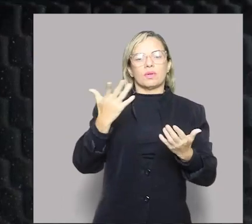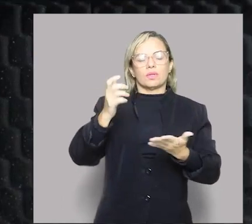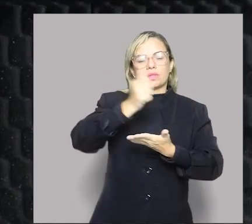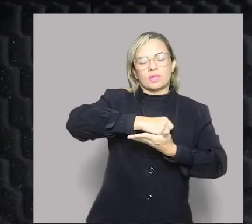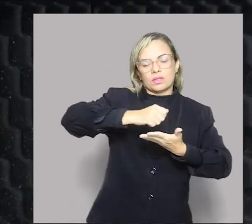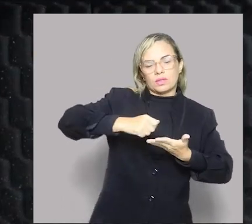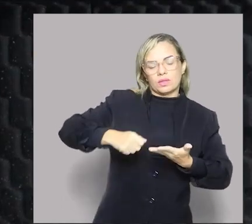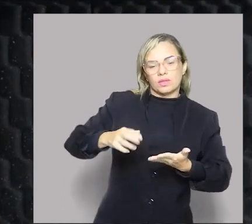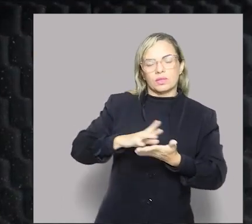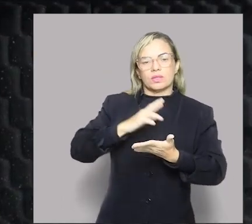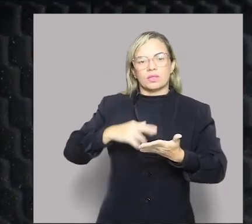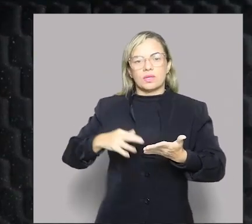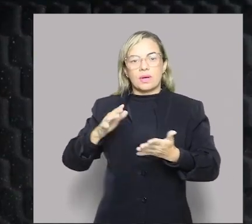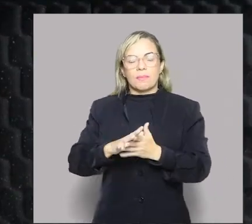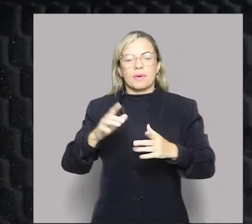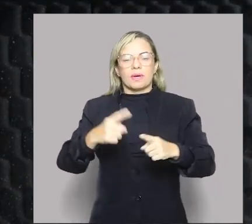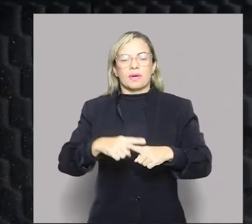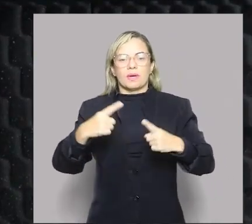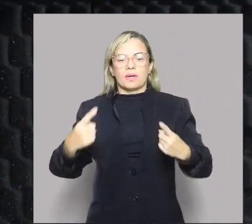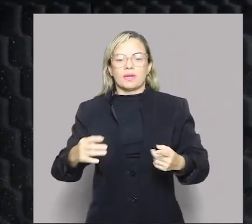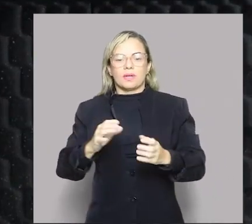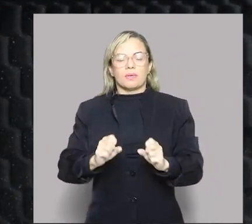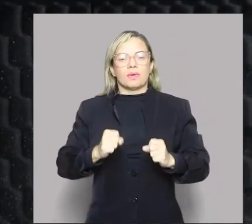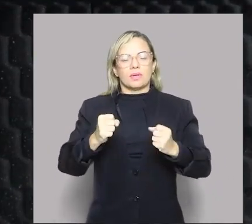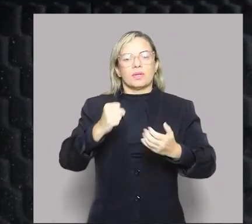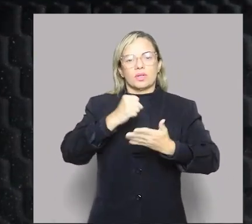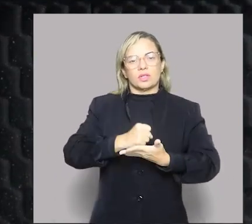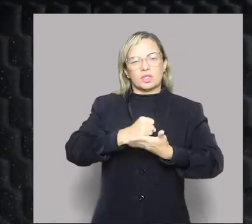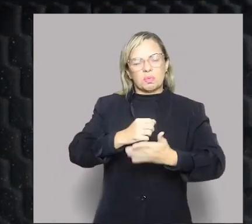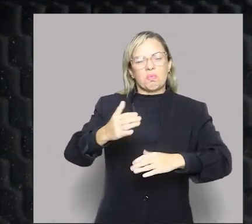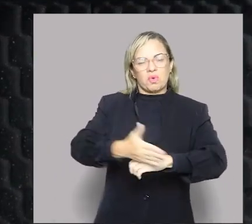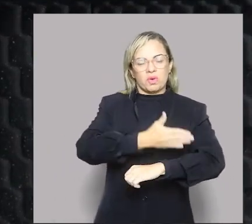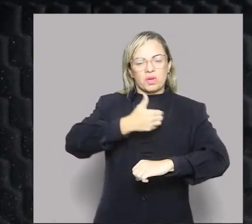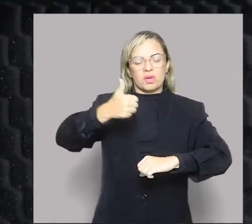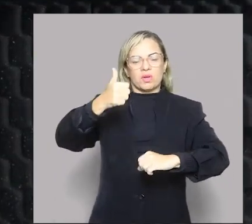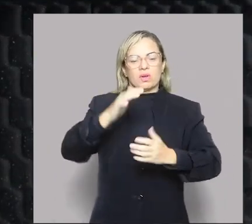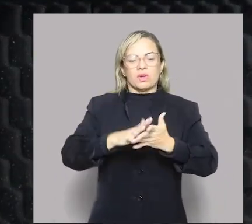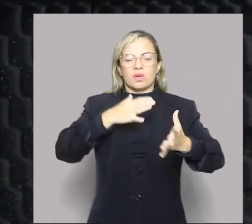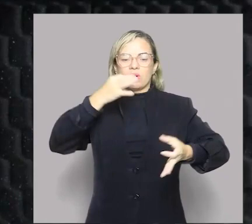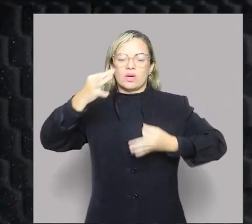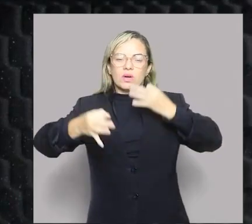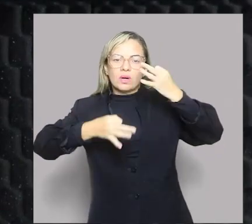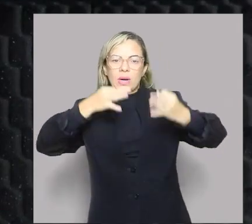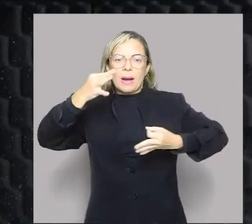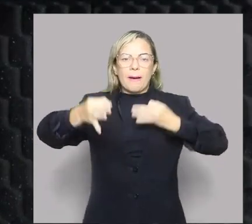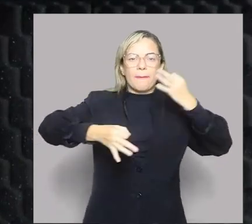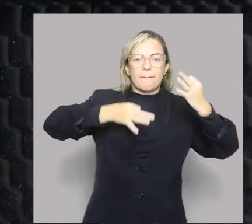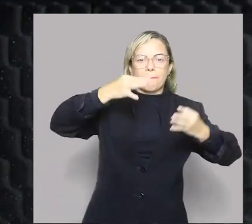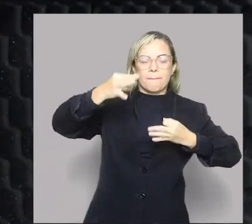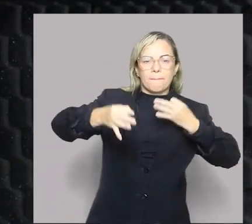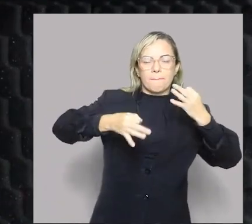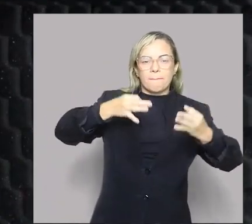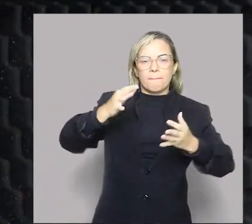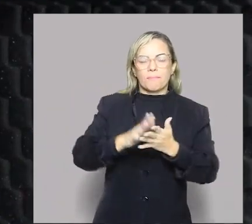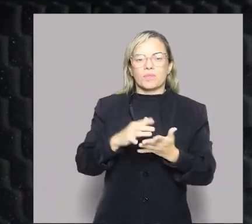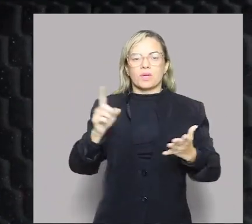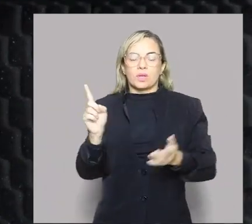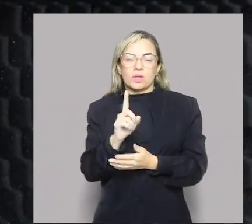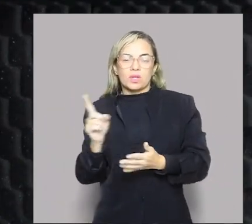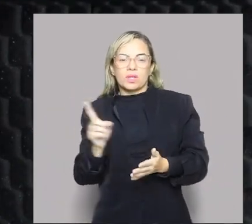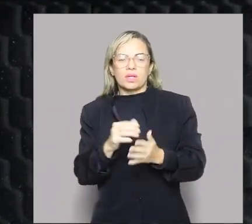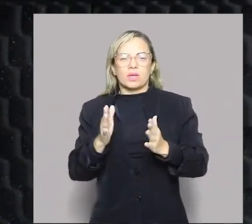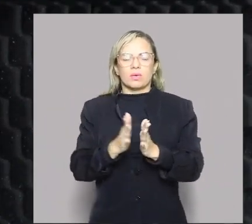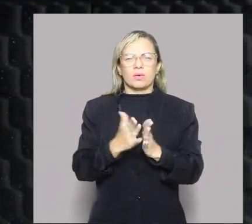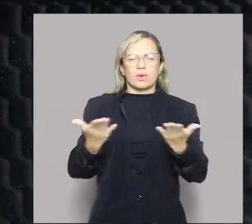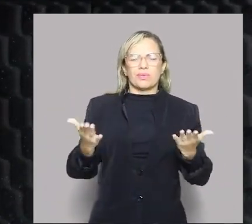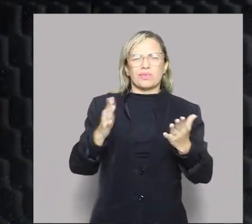servir ali para que seu argumento fique mais potente. E entenda, o seu argumento só se tornará potente se ele não der margens,